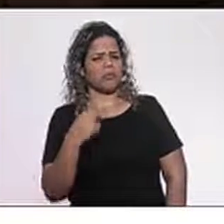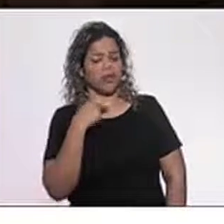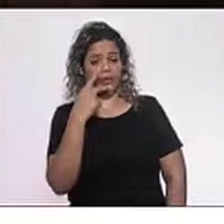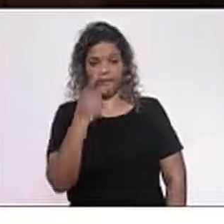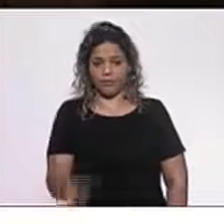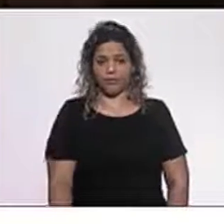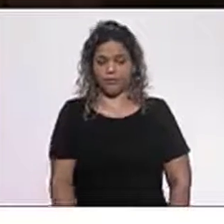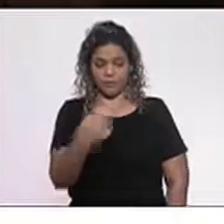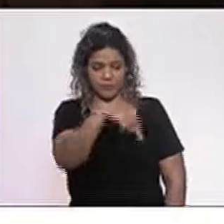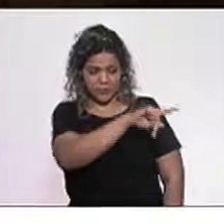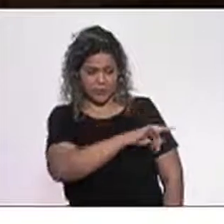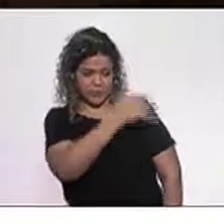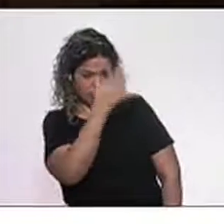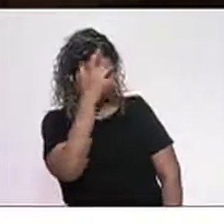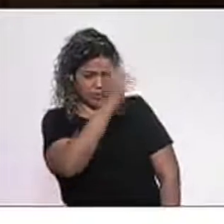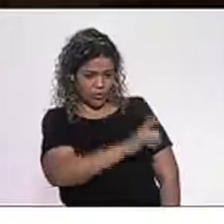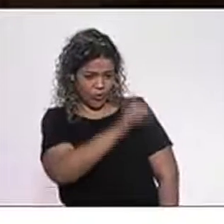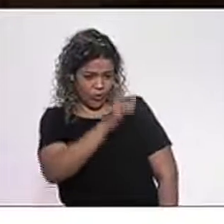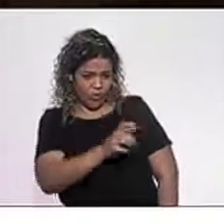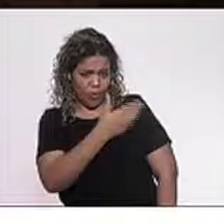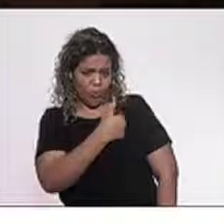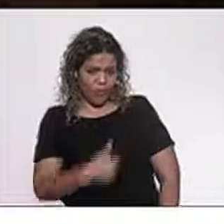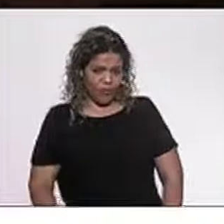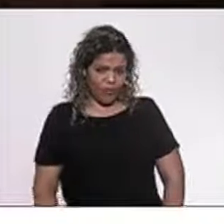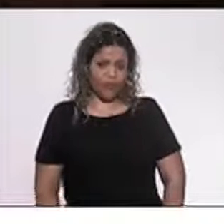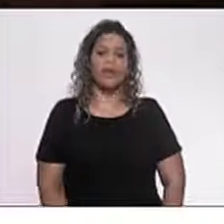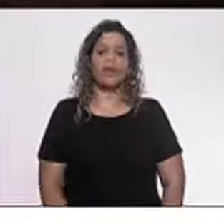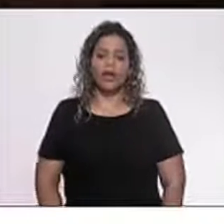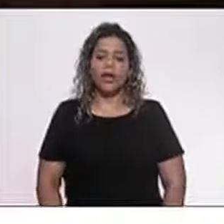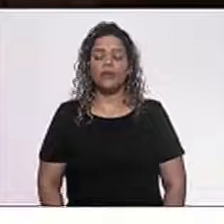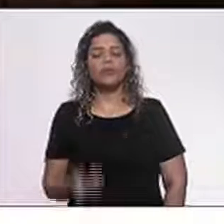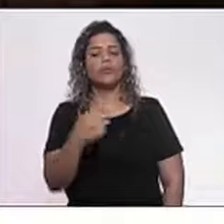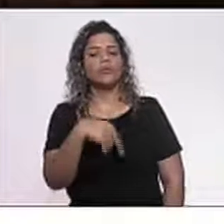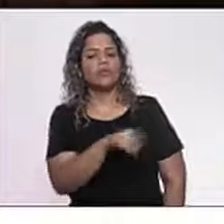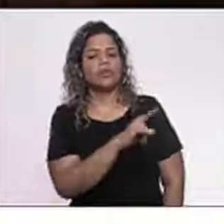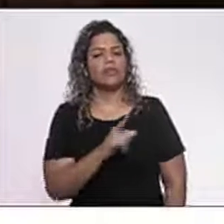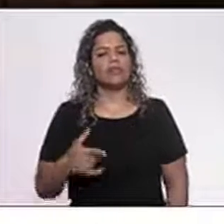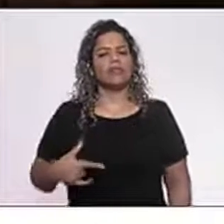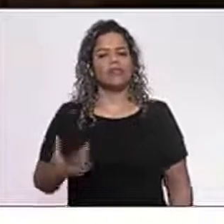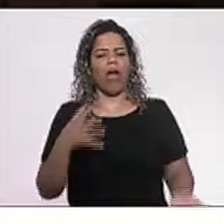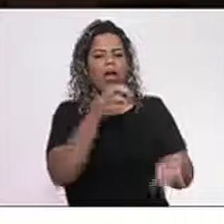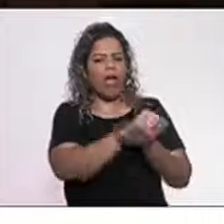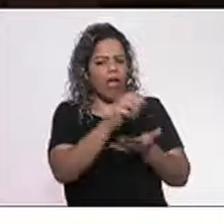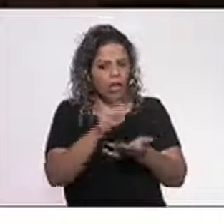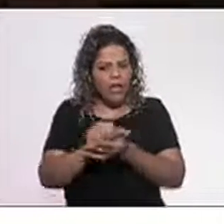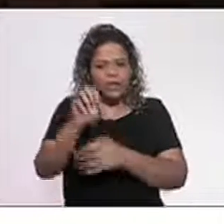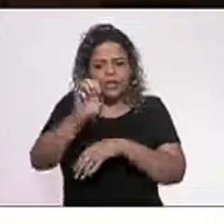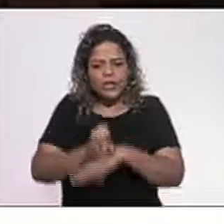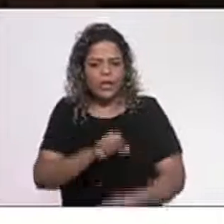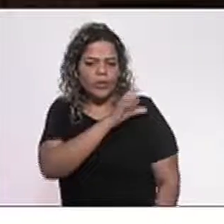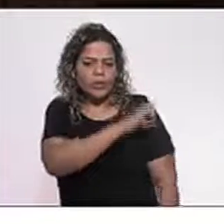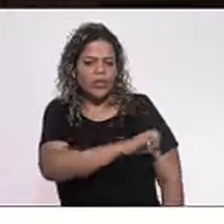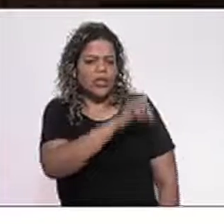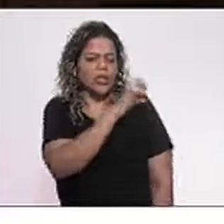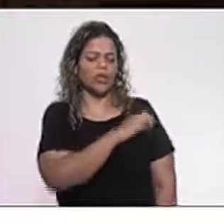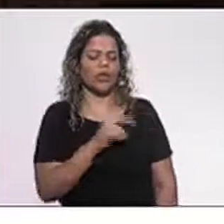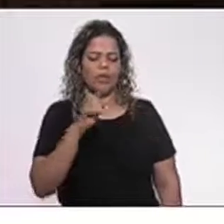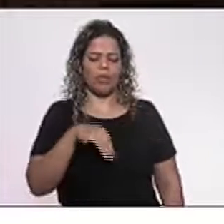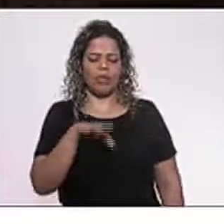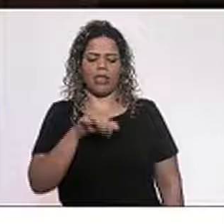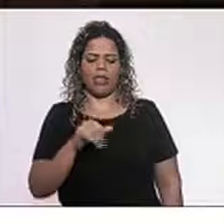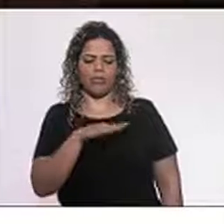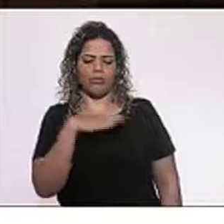não pode dizer que essas pessoas, que o governo está instaurando no estado do Rio de Janeiro a pena de